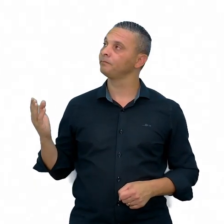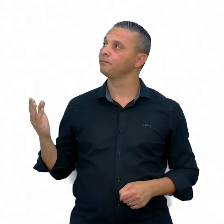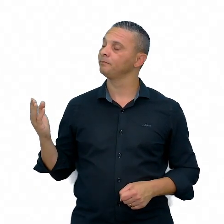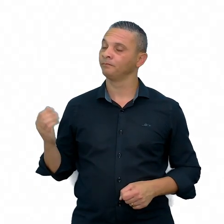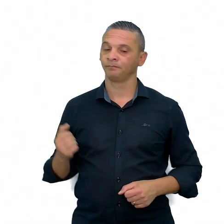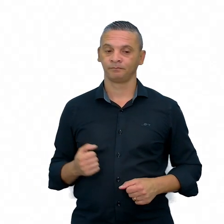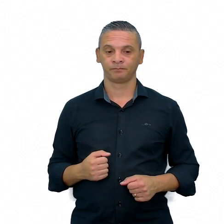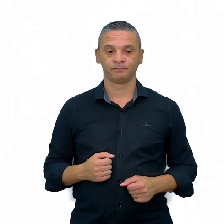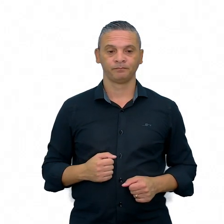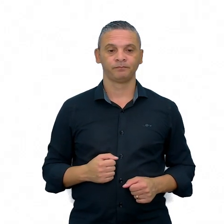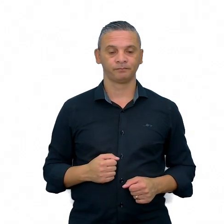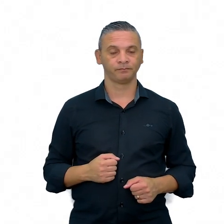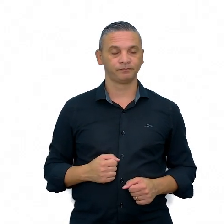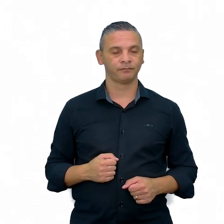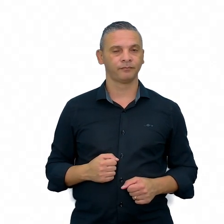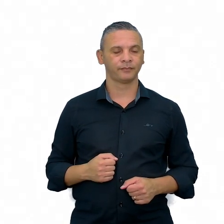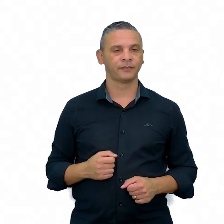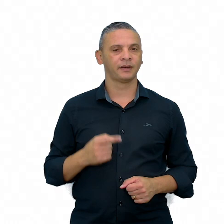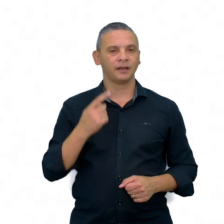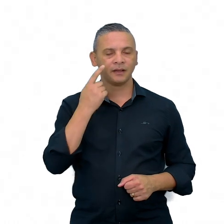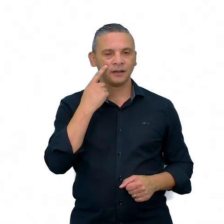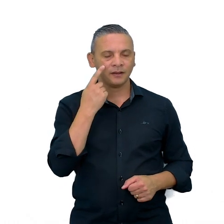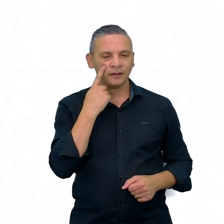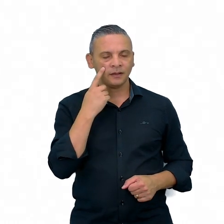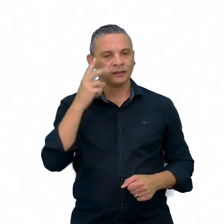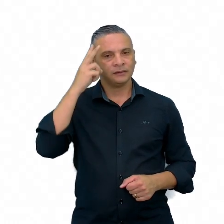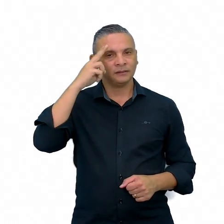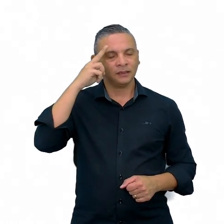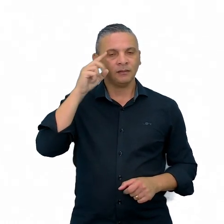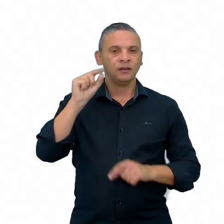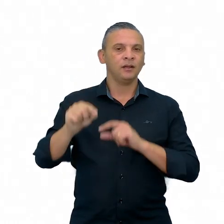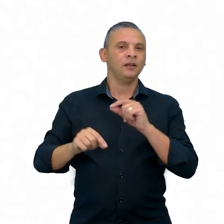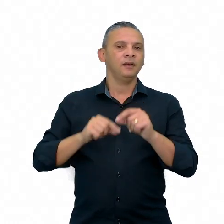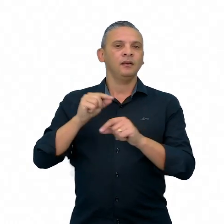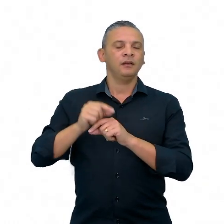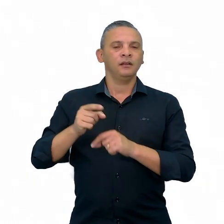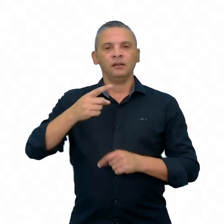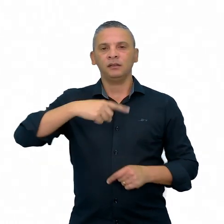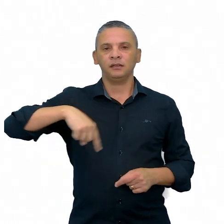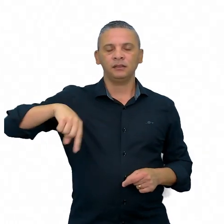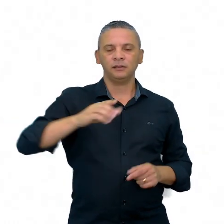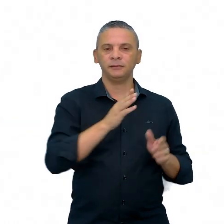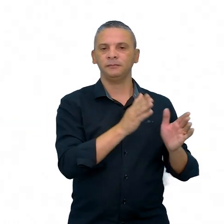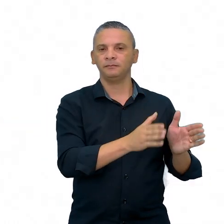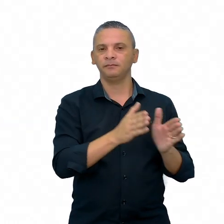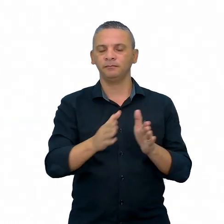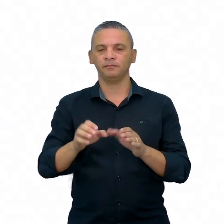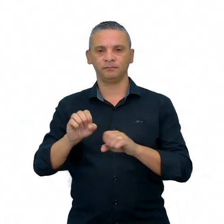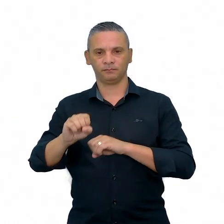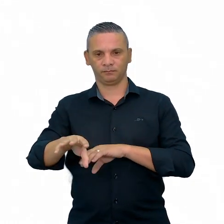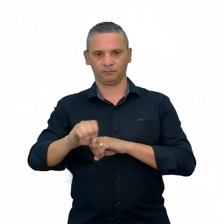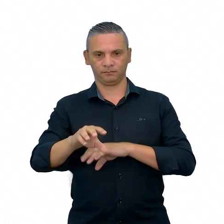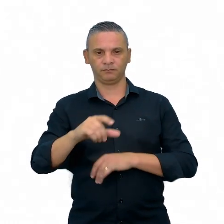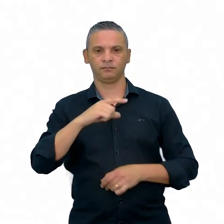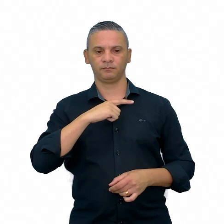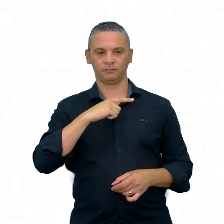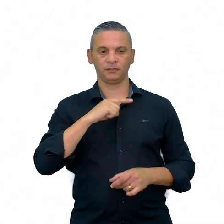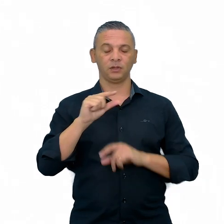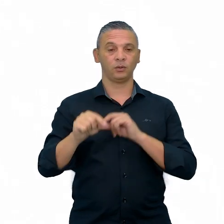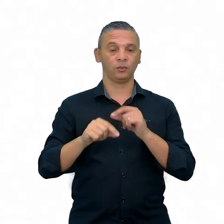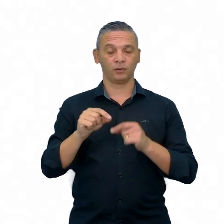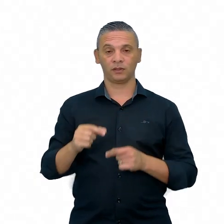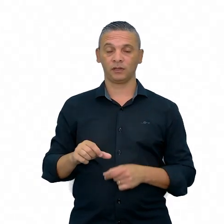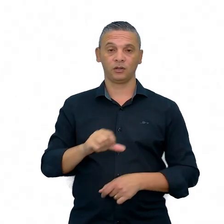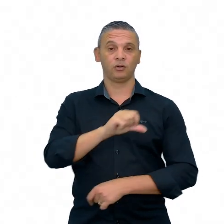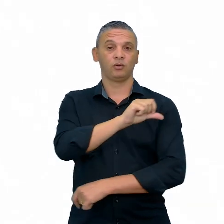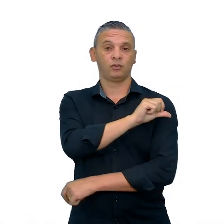Bom, fazendo um panorama, né, sobre essas sequências de aula, nós temos aqui no